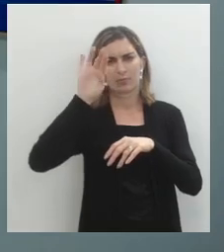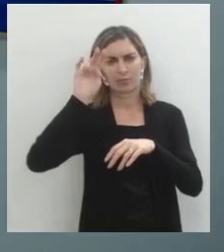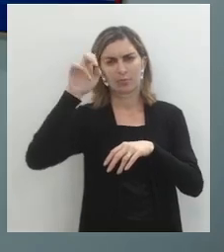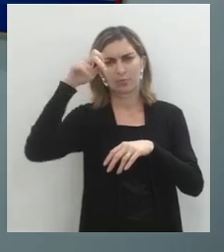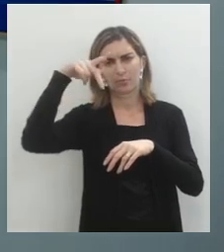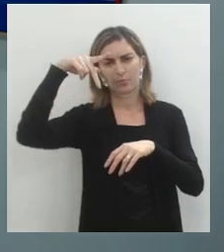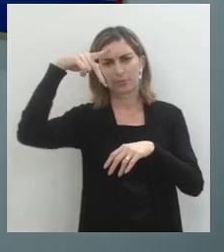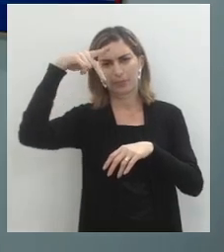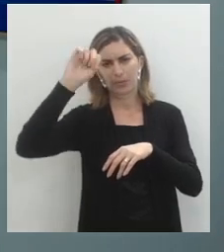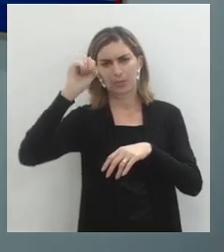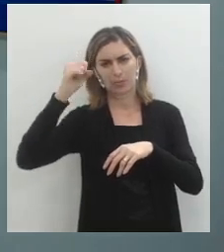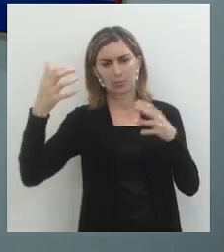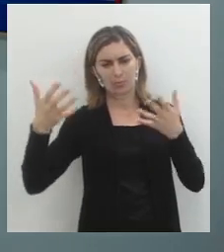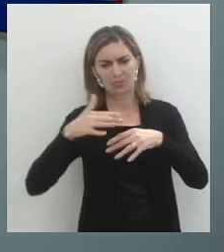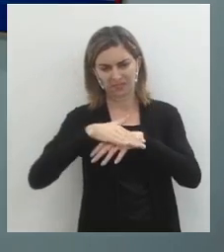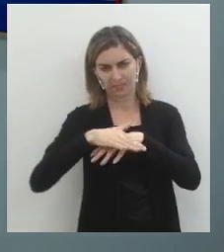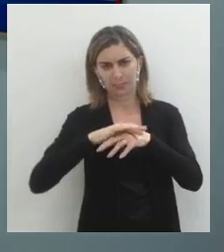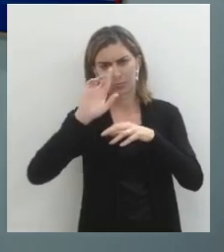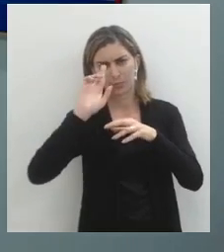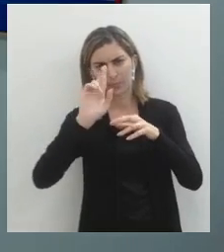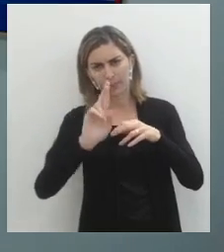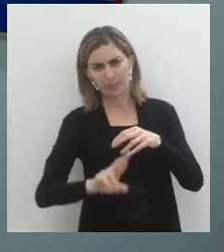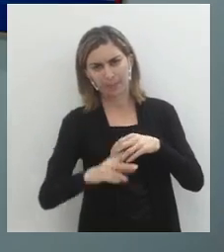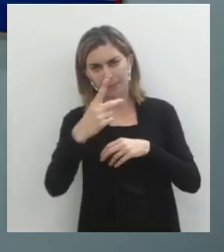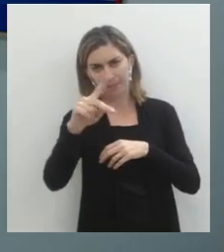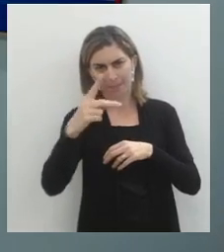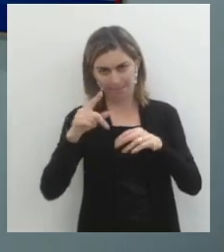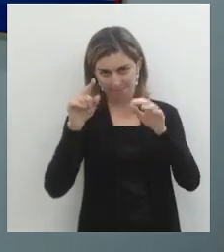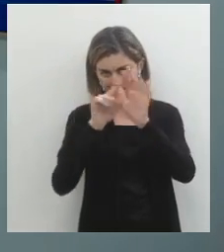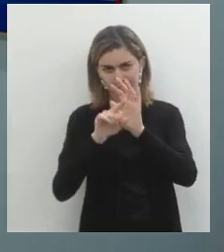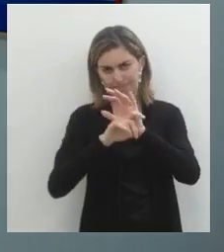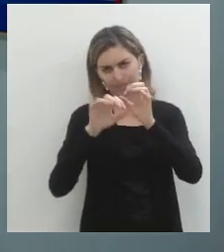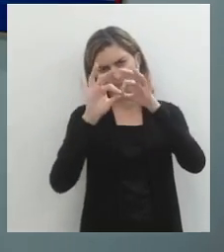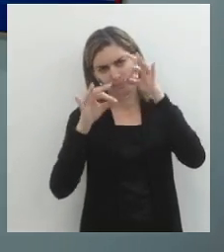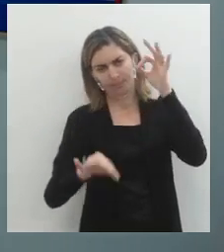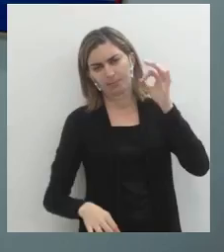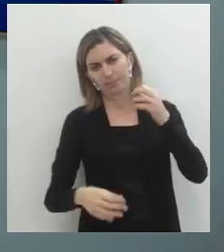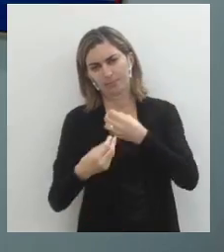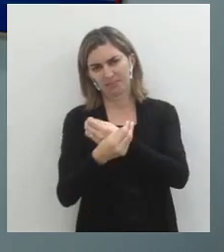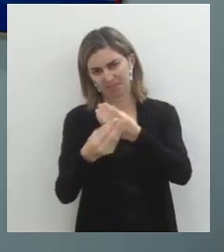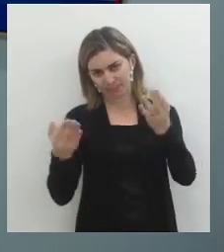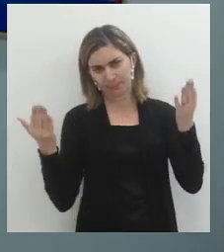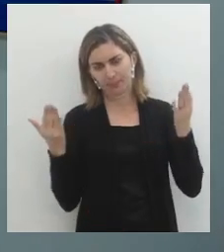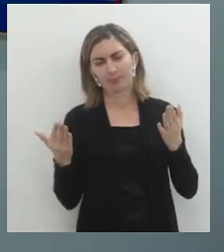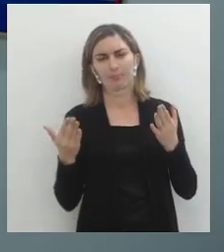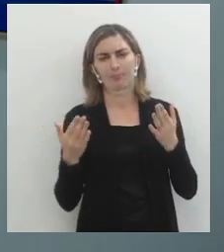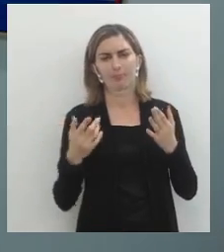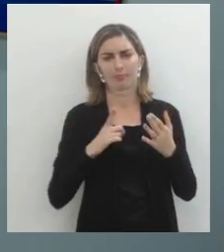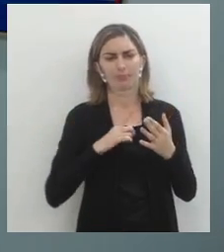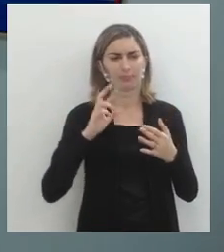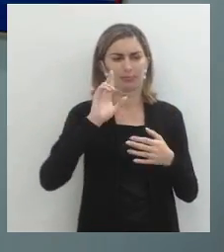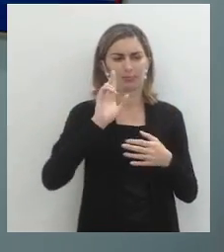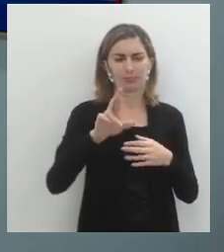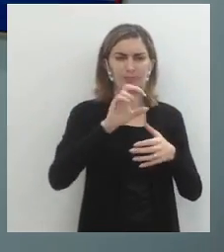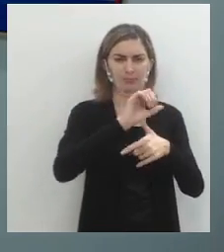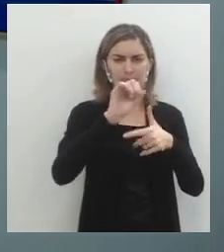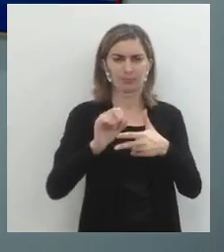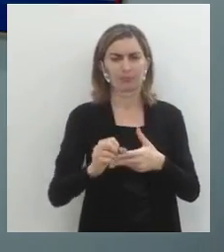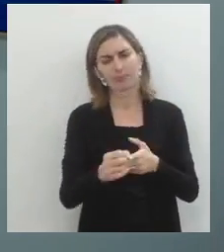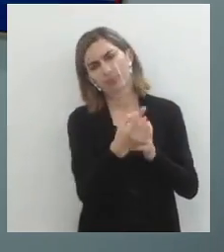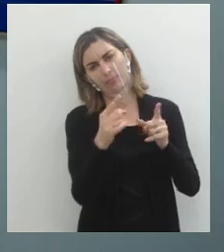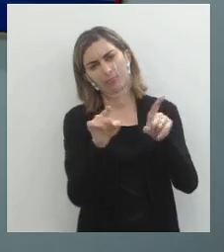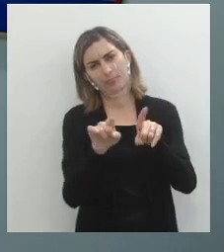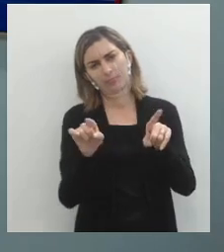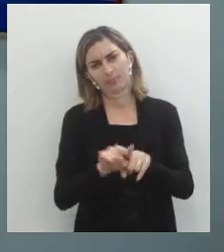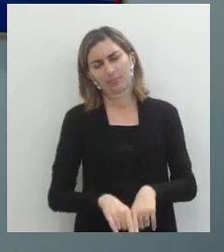que hoje à noite estarei resolvendo para você essa questão inteira, tá bom? De presente para você, tanto acertar lá no Enem, quanto